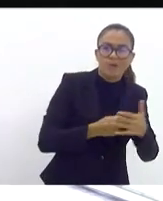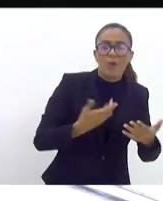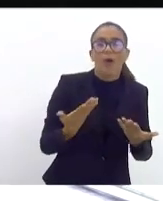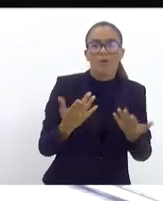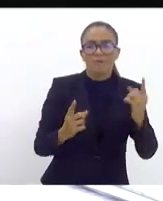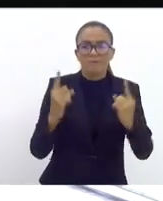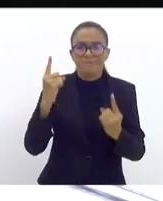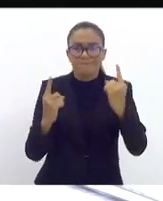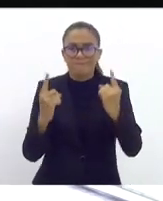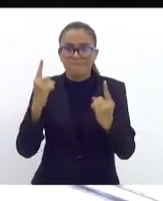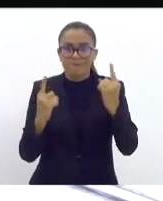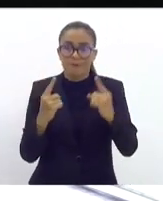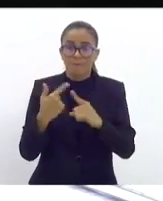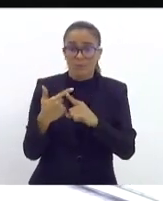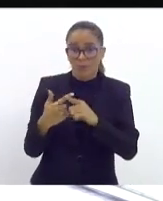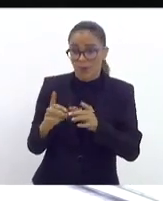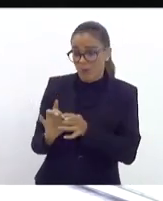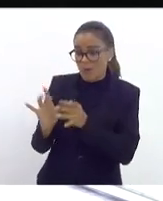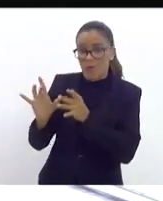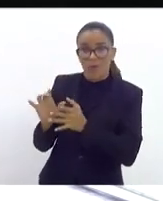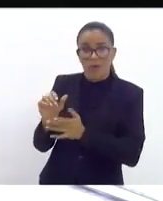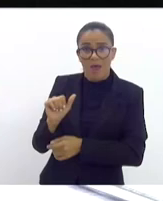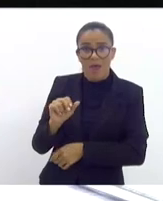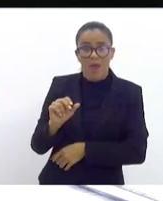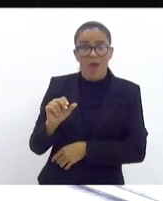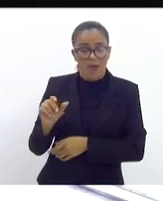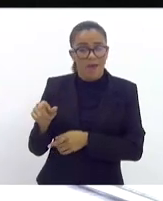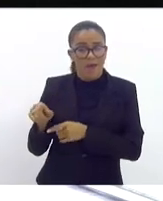porque o autorizantivo